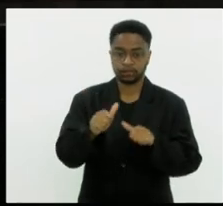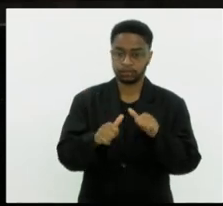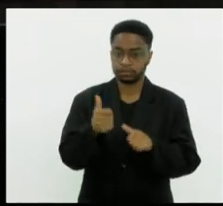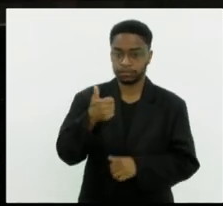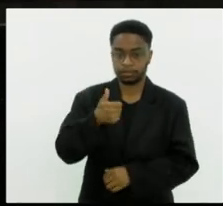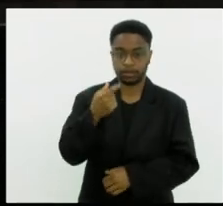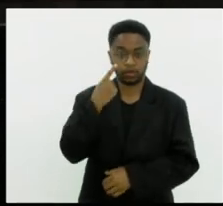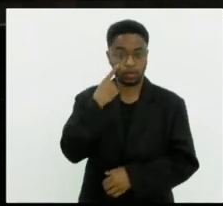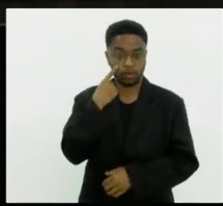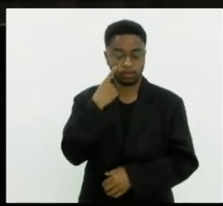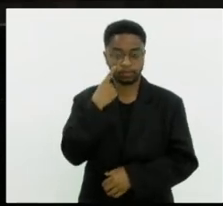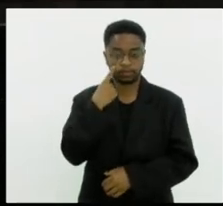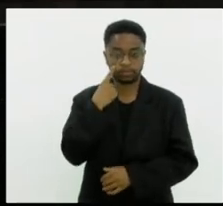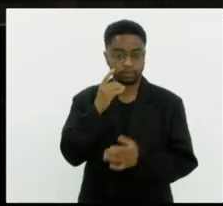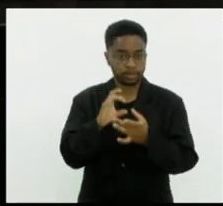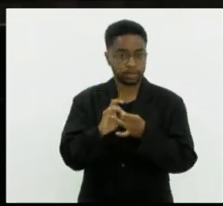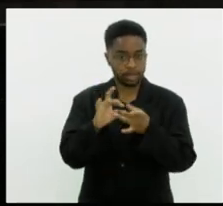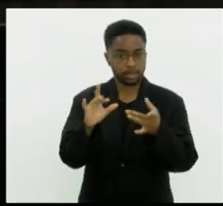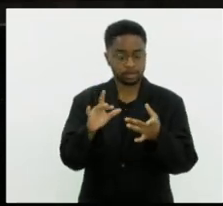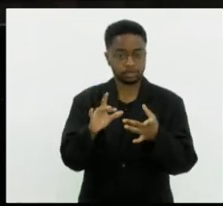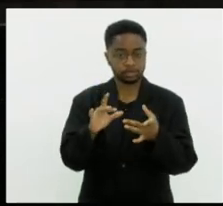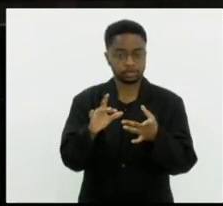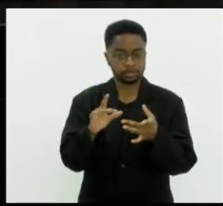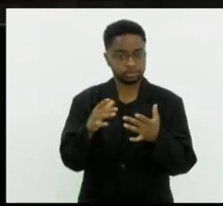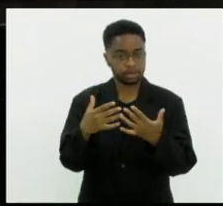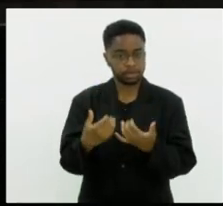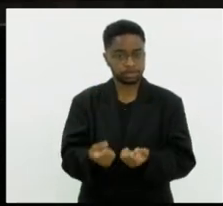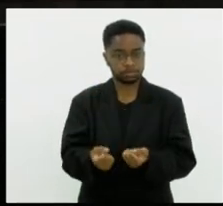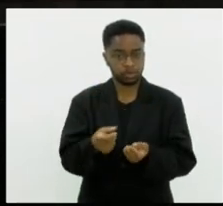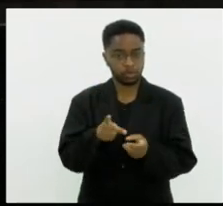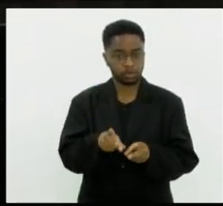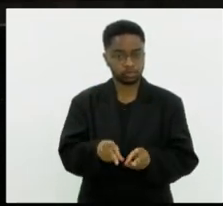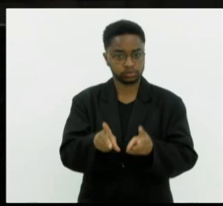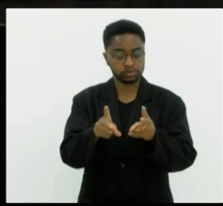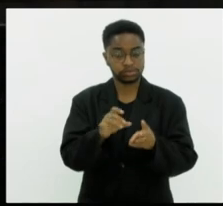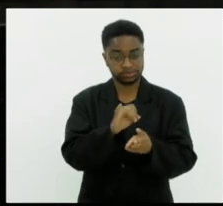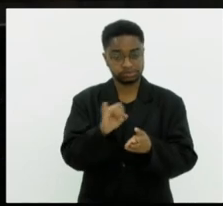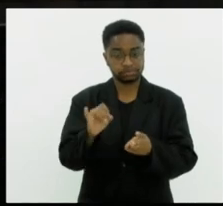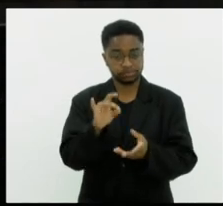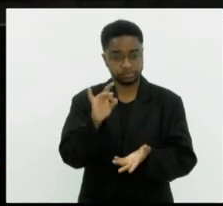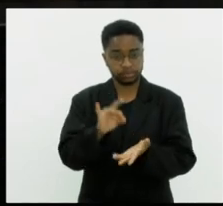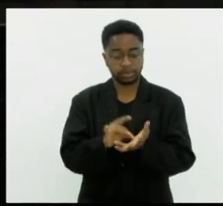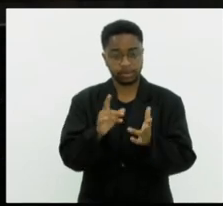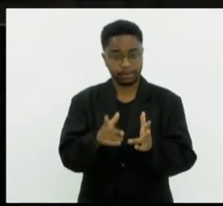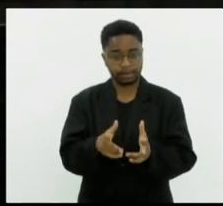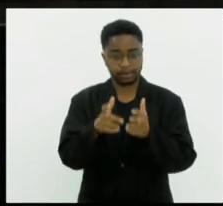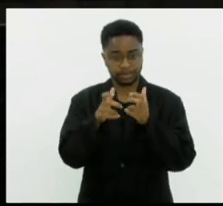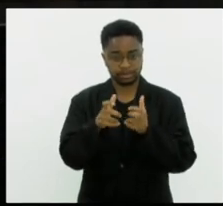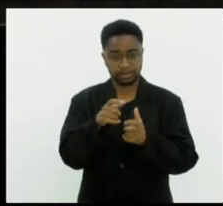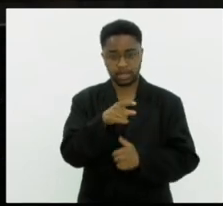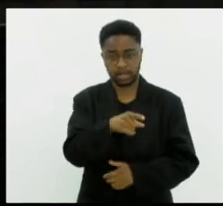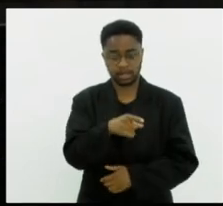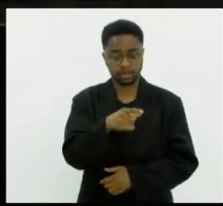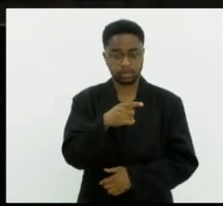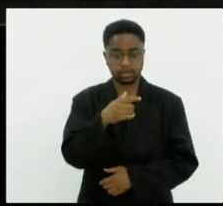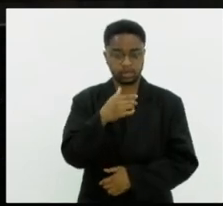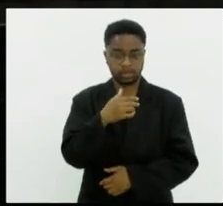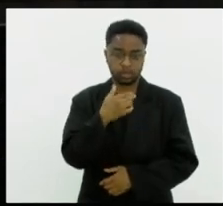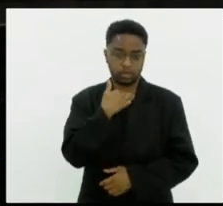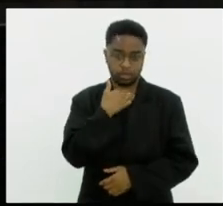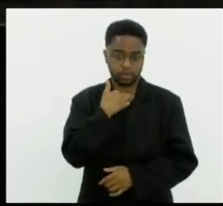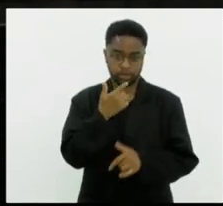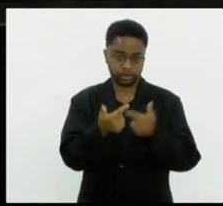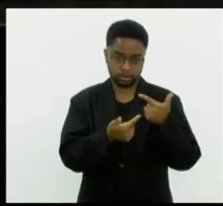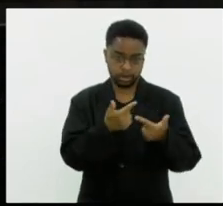pô, vamos deixar ele recebendo. Se for realmente verificado que ele não tinha que ter esse dinheiro, a gente faz o